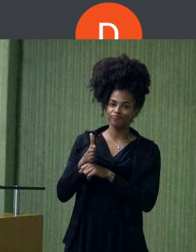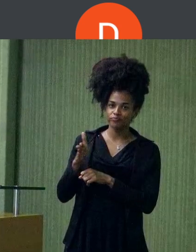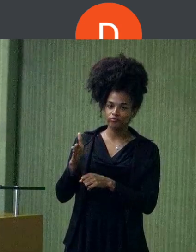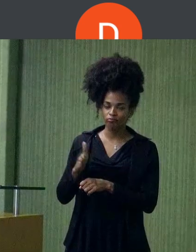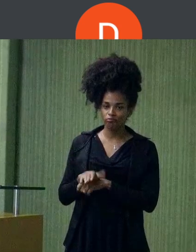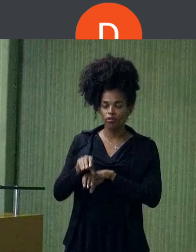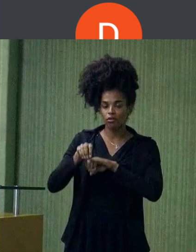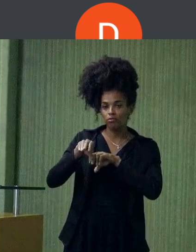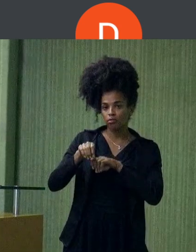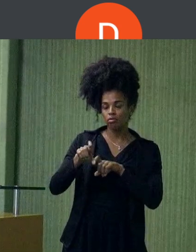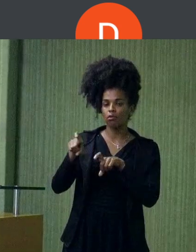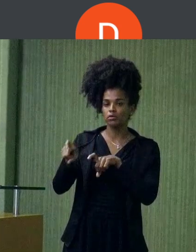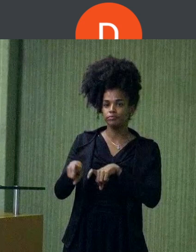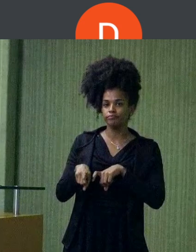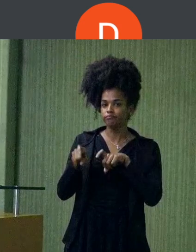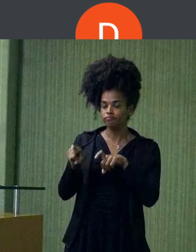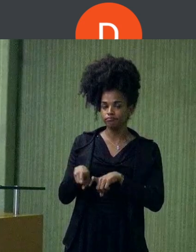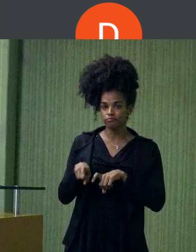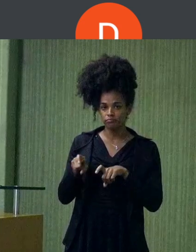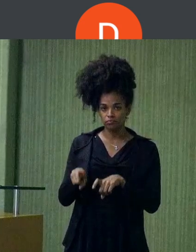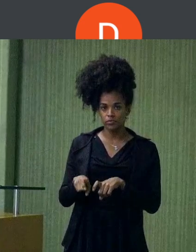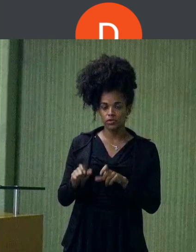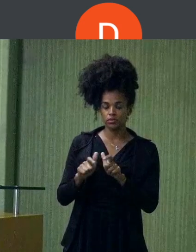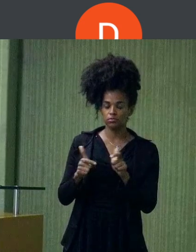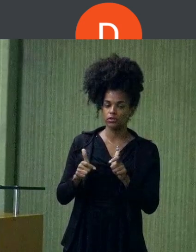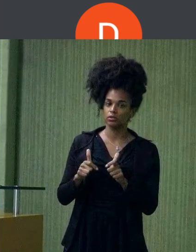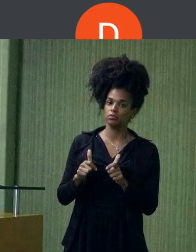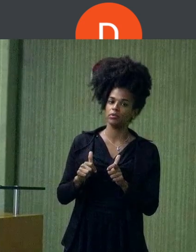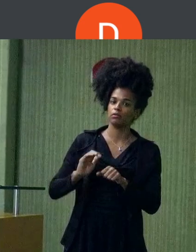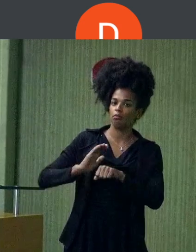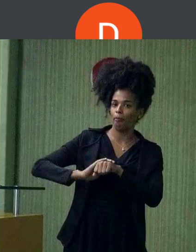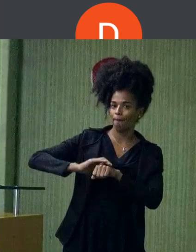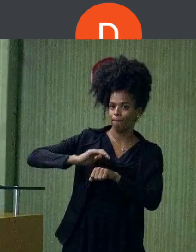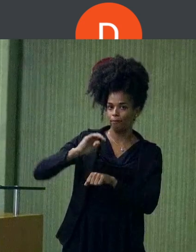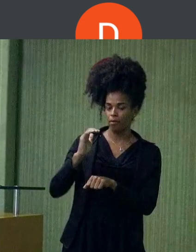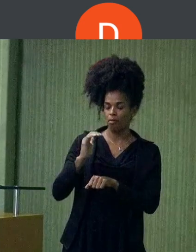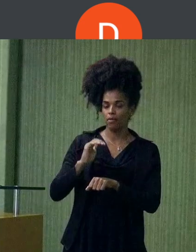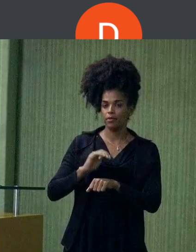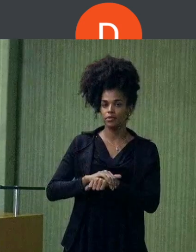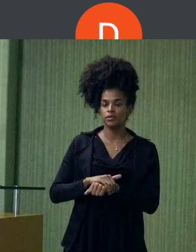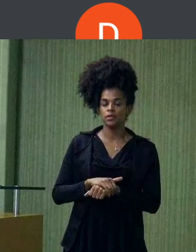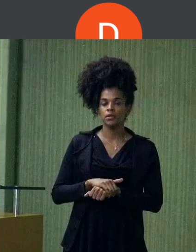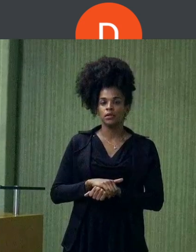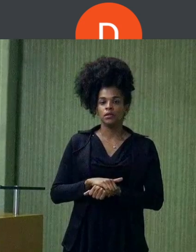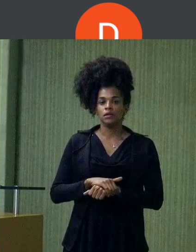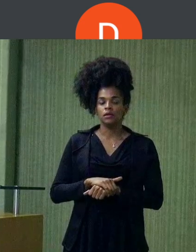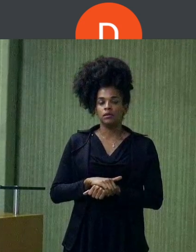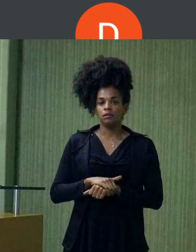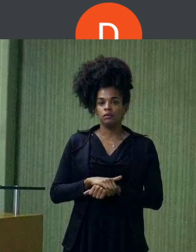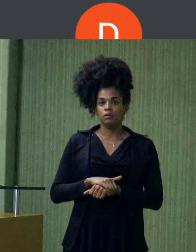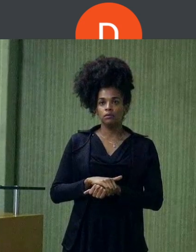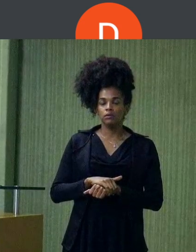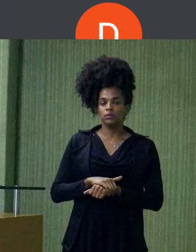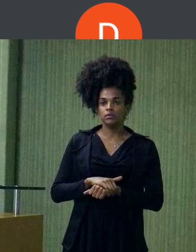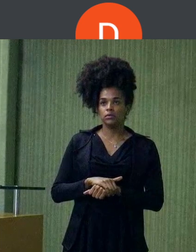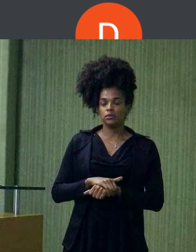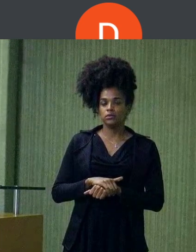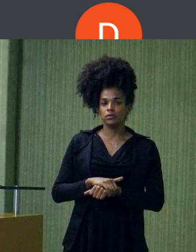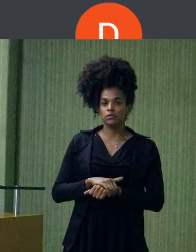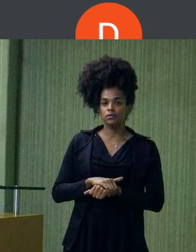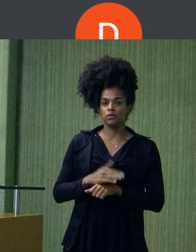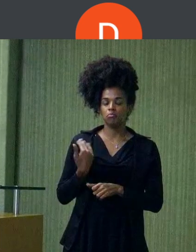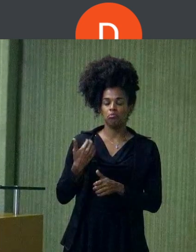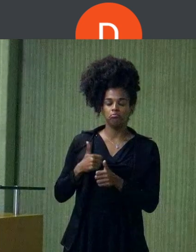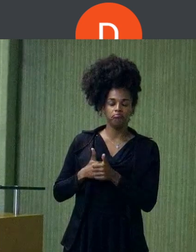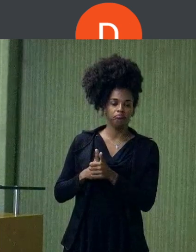Educação no campo ou seja aumentar 1/3 a cobertura eh a partir eh do da da linha de base que